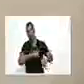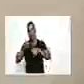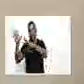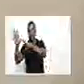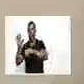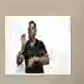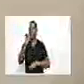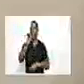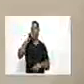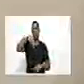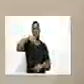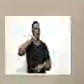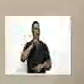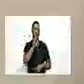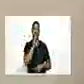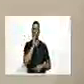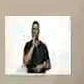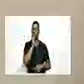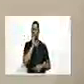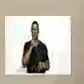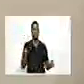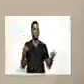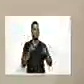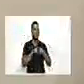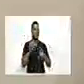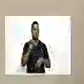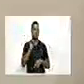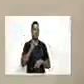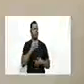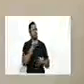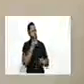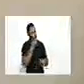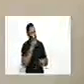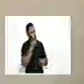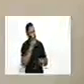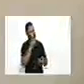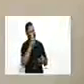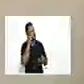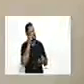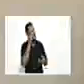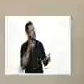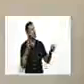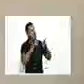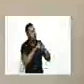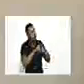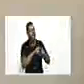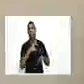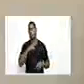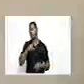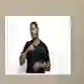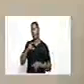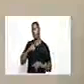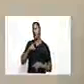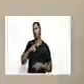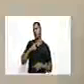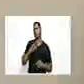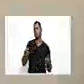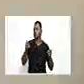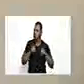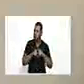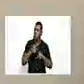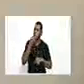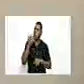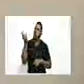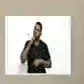não temos parceria nenhuma tá nenhuma não tem como nem buscar essa parceria tem tem tem tem que trabalhar às vezes tem que olhar que eu acho